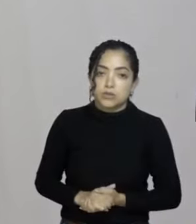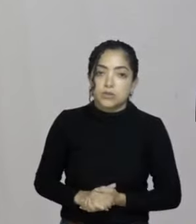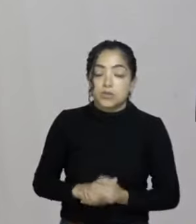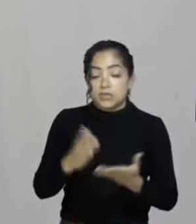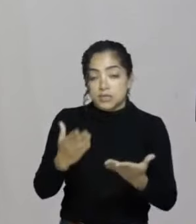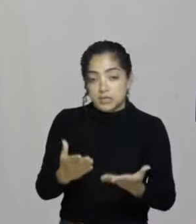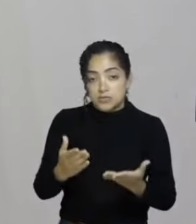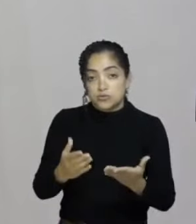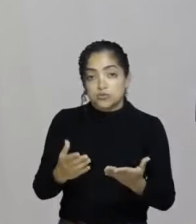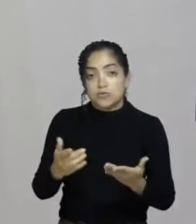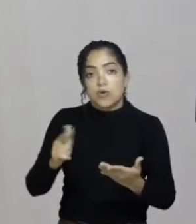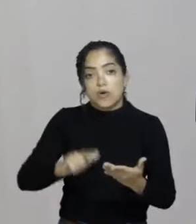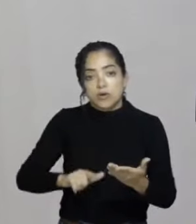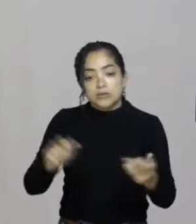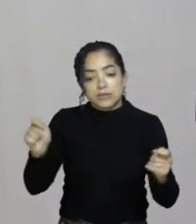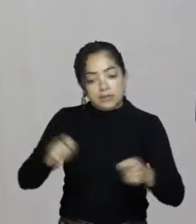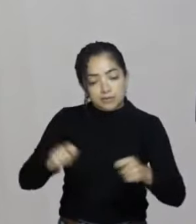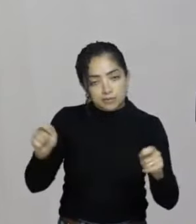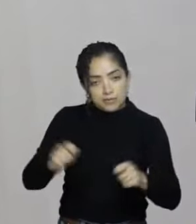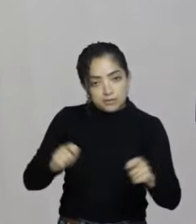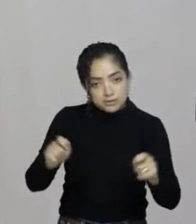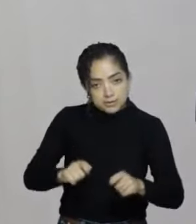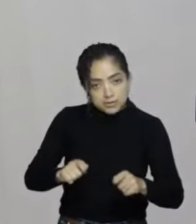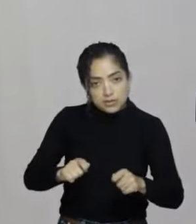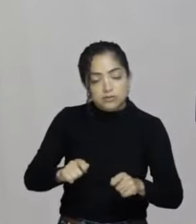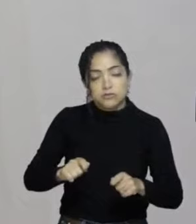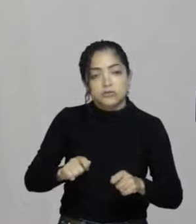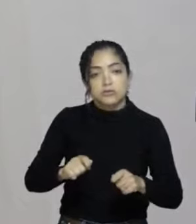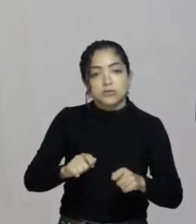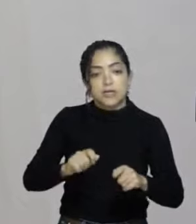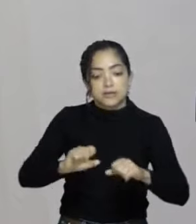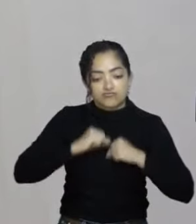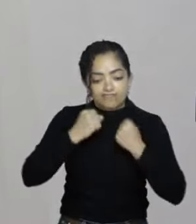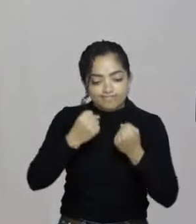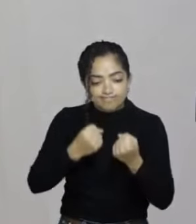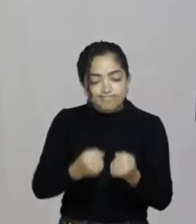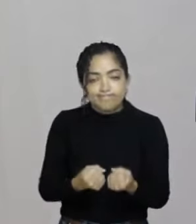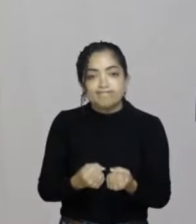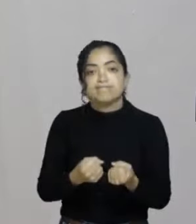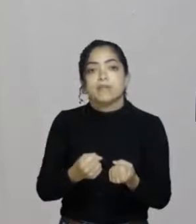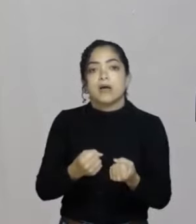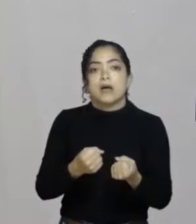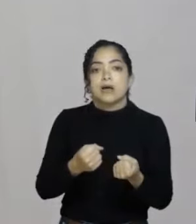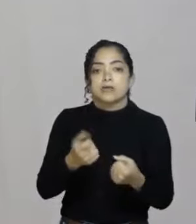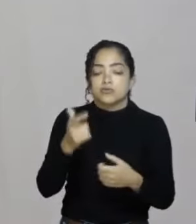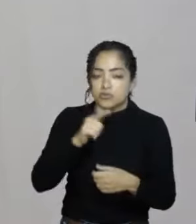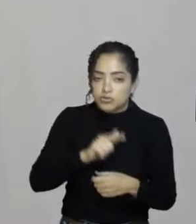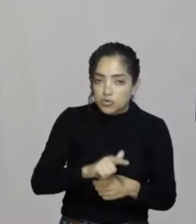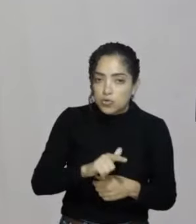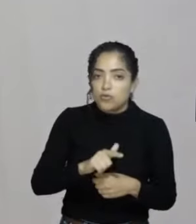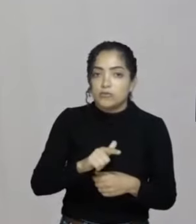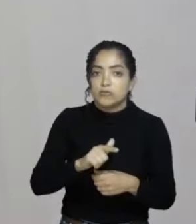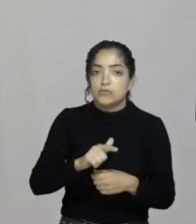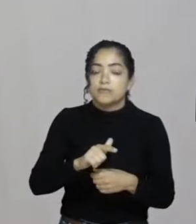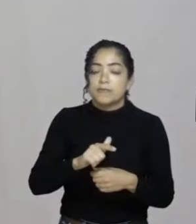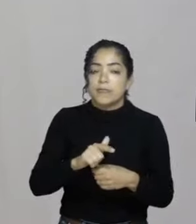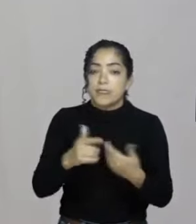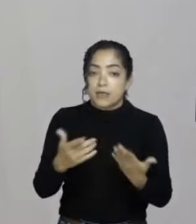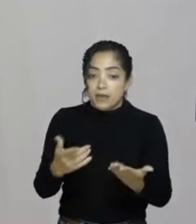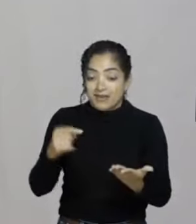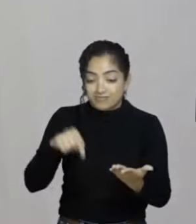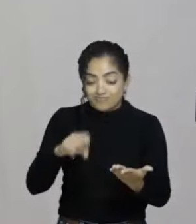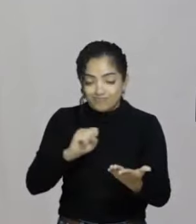reforçar a capacidade do Catarinense de fazer muito com pouco e isso a gente repete aqui de manhã à tarde à noite quando for preciso Santa